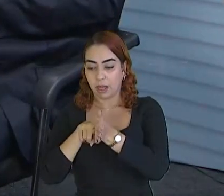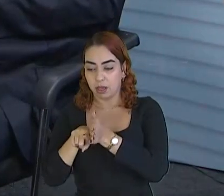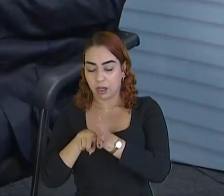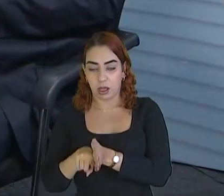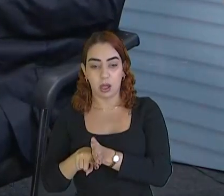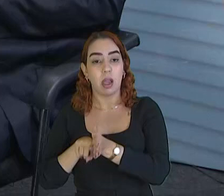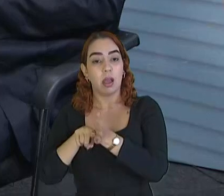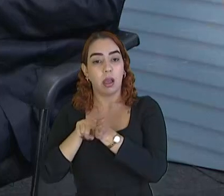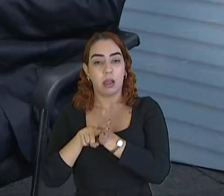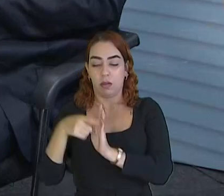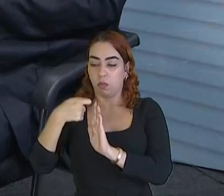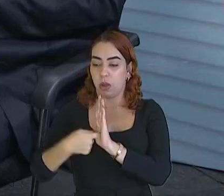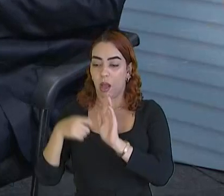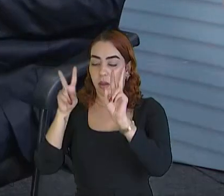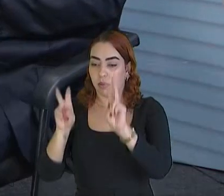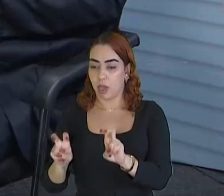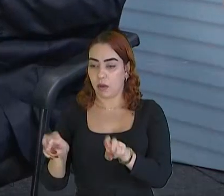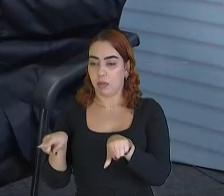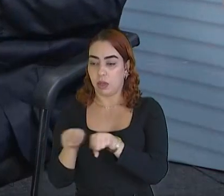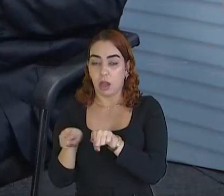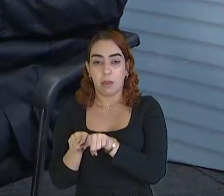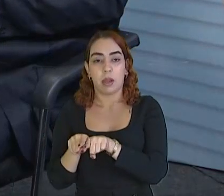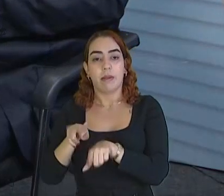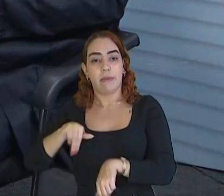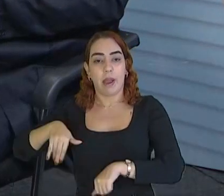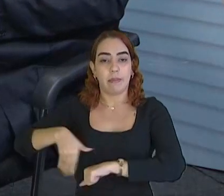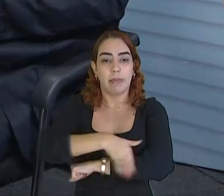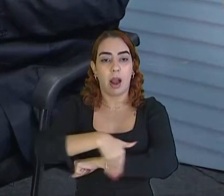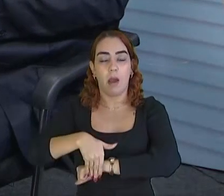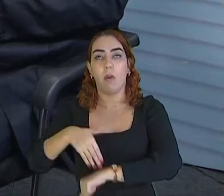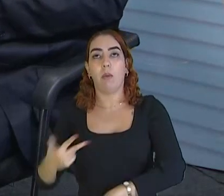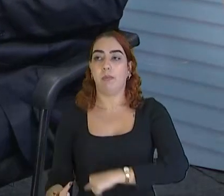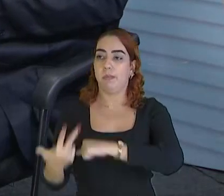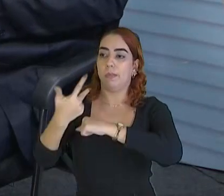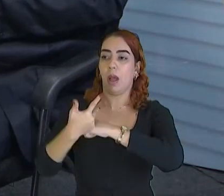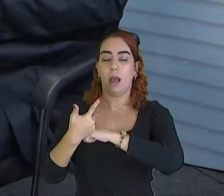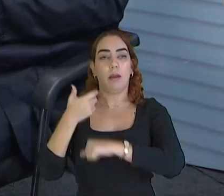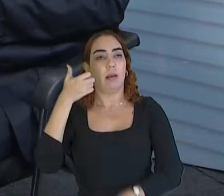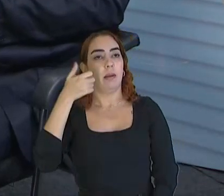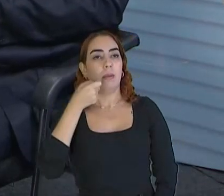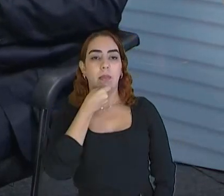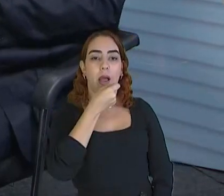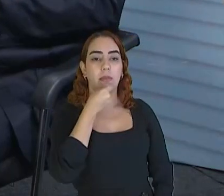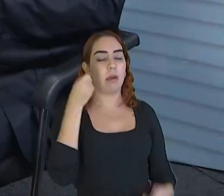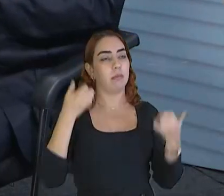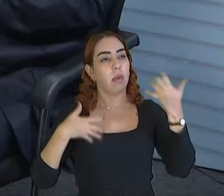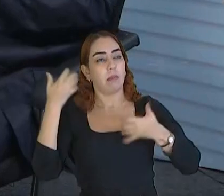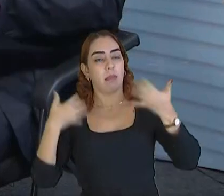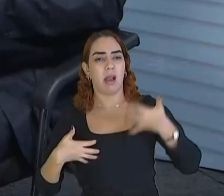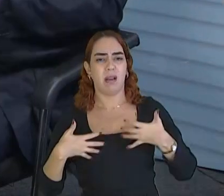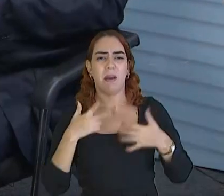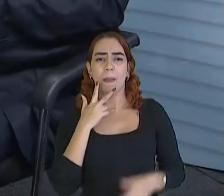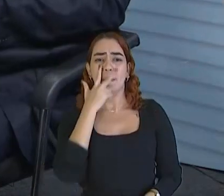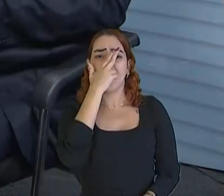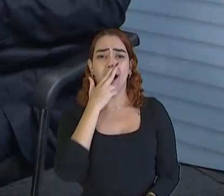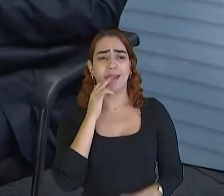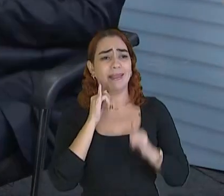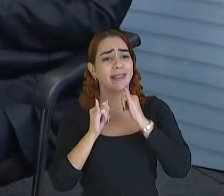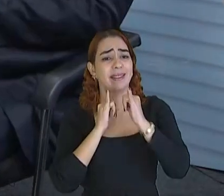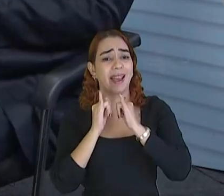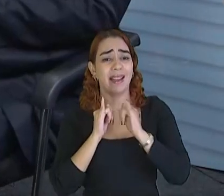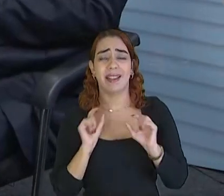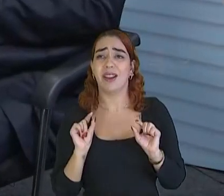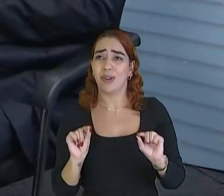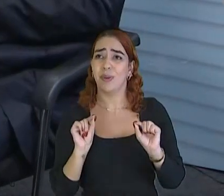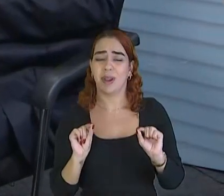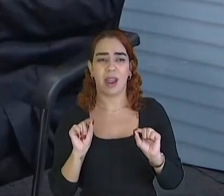não sei o quê, não sei o quê, ele apura mal a matéria e fica uma coisa, parece coisa de internet, desses blogs, dessas coisas. E não é